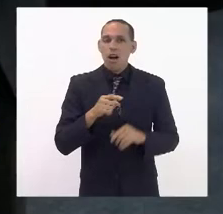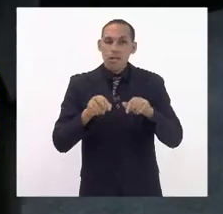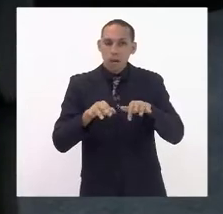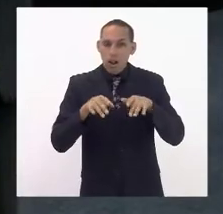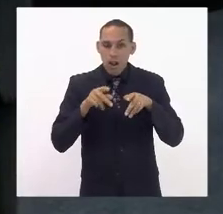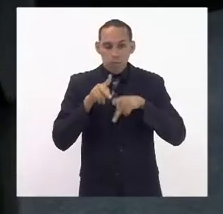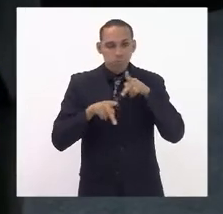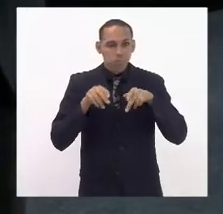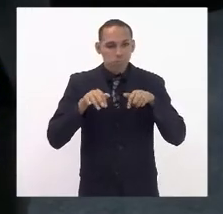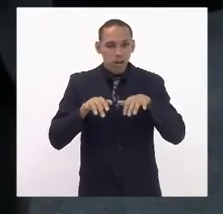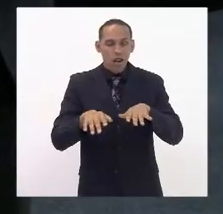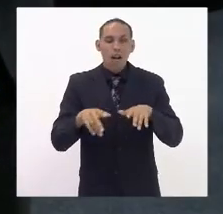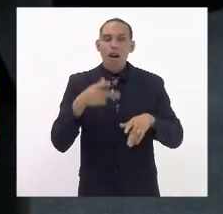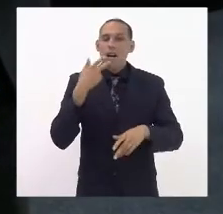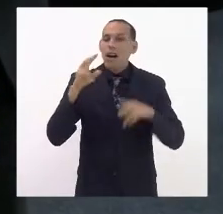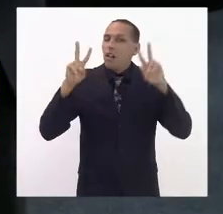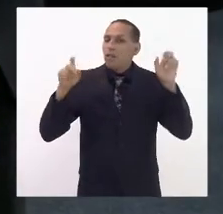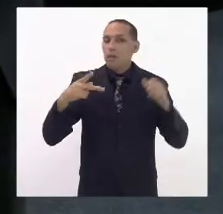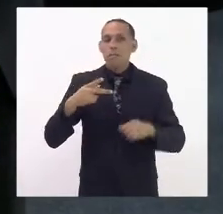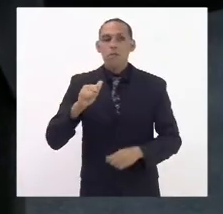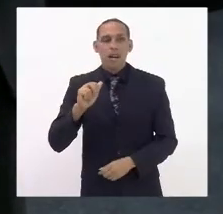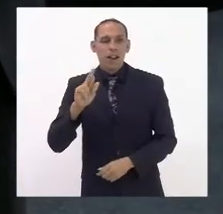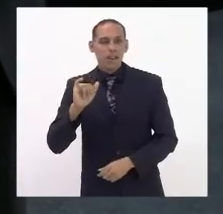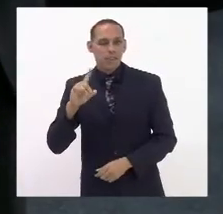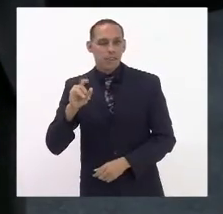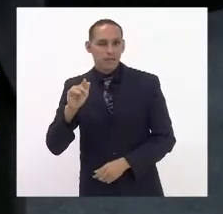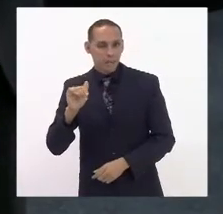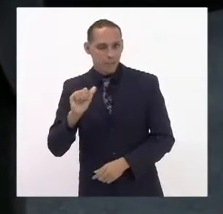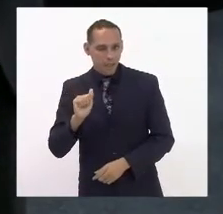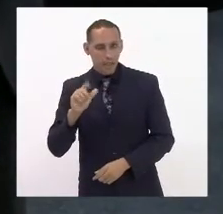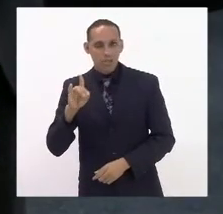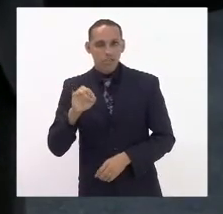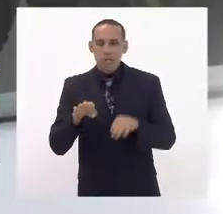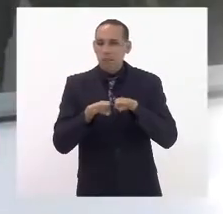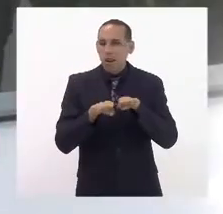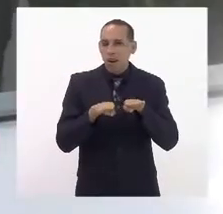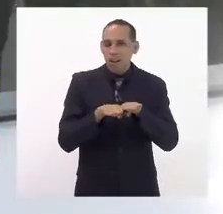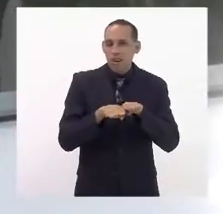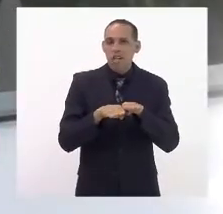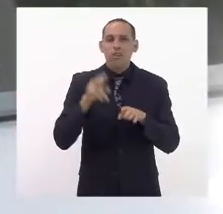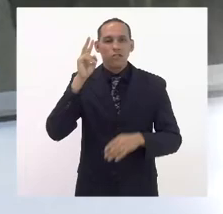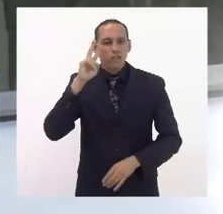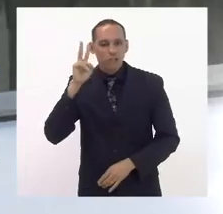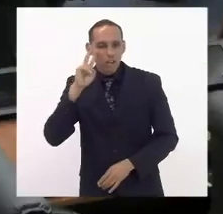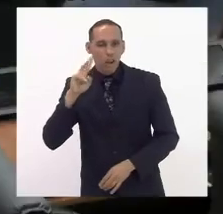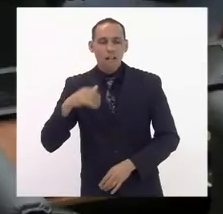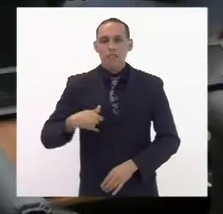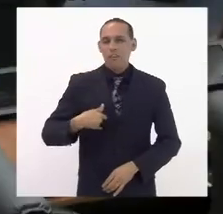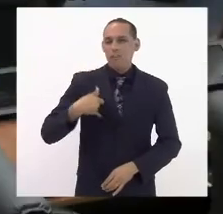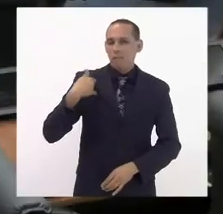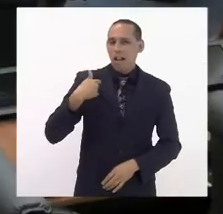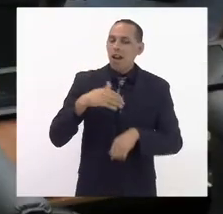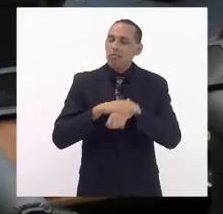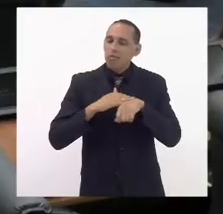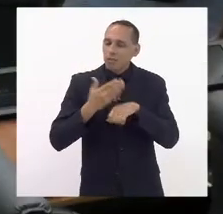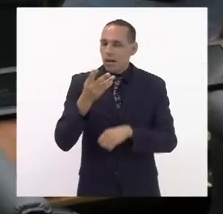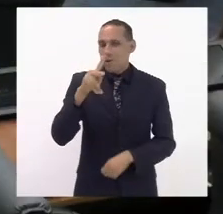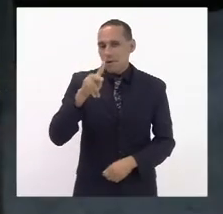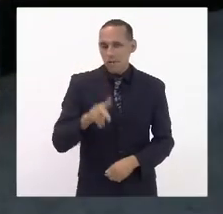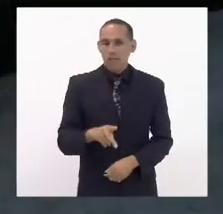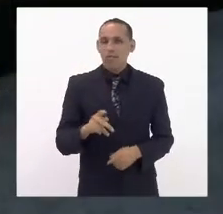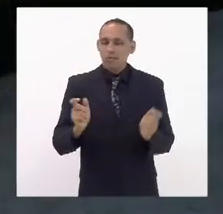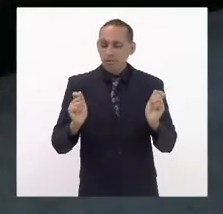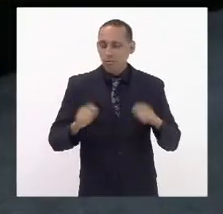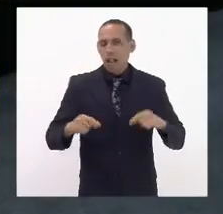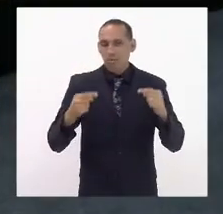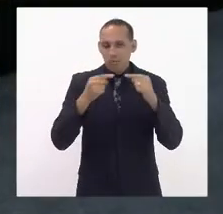paridade, falando das questões de história e incluir, com a autorização do presidente, a questão da idade, para ver se a gente chega num bom termo. Então,